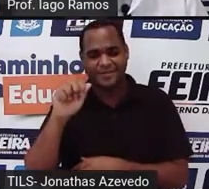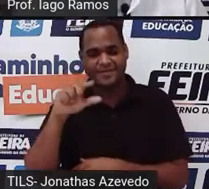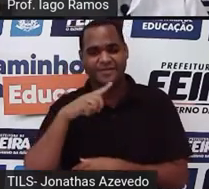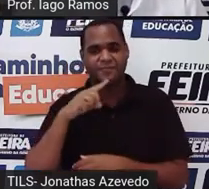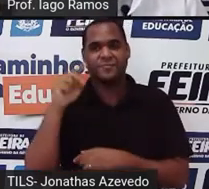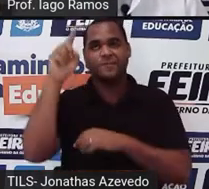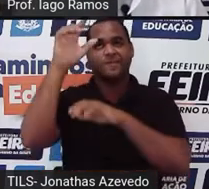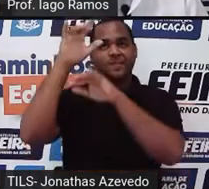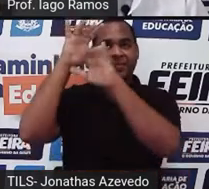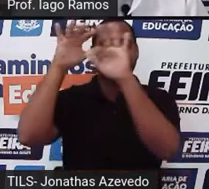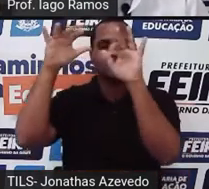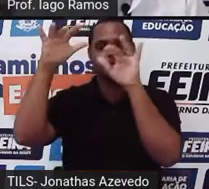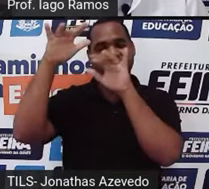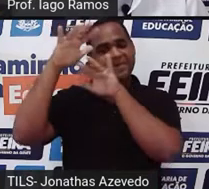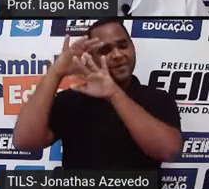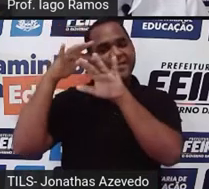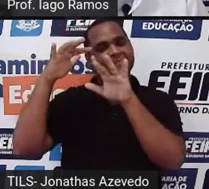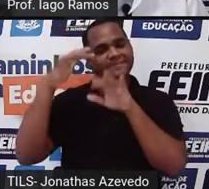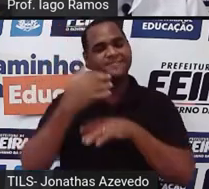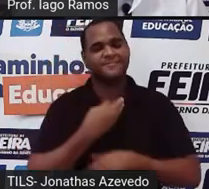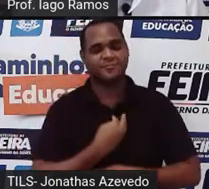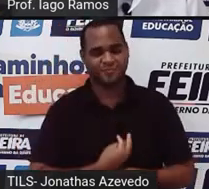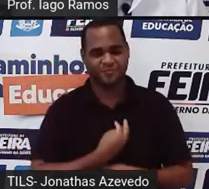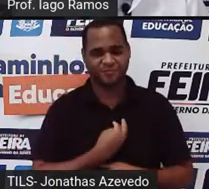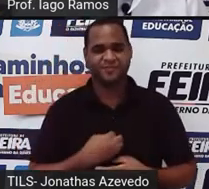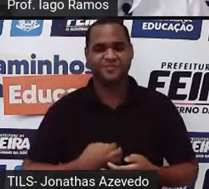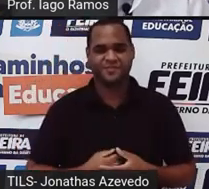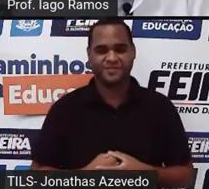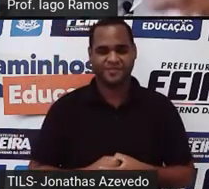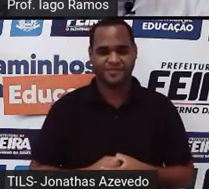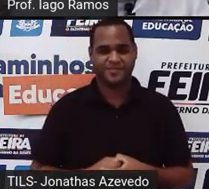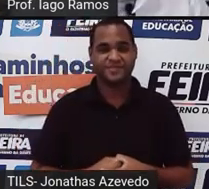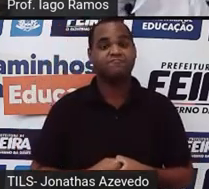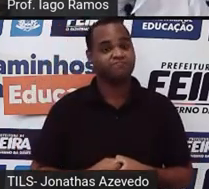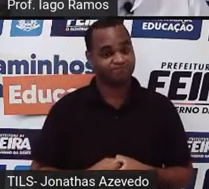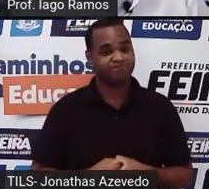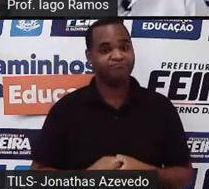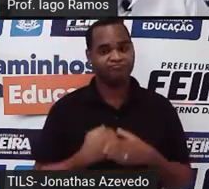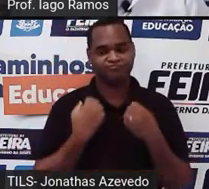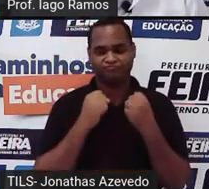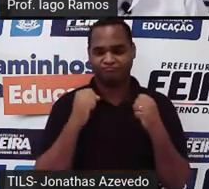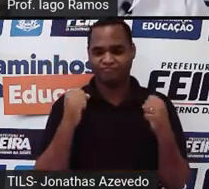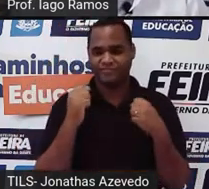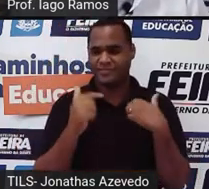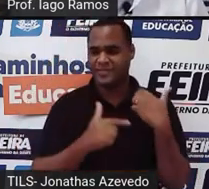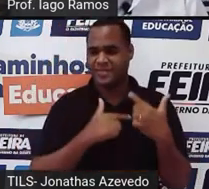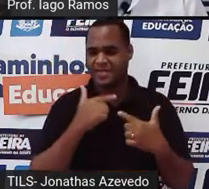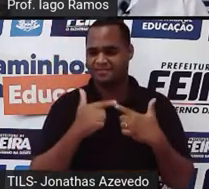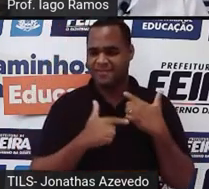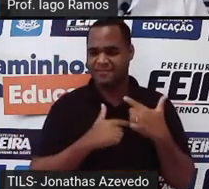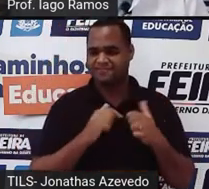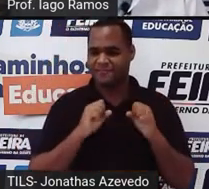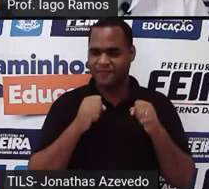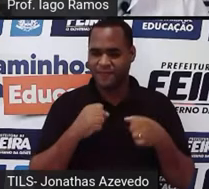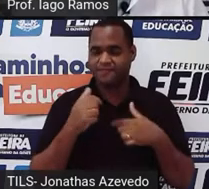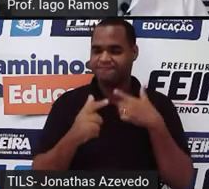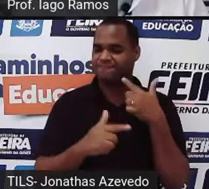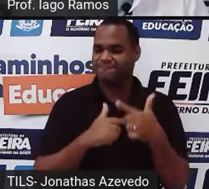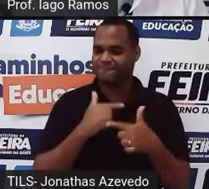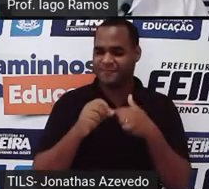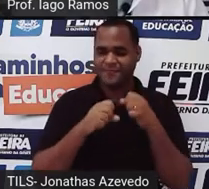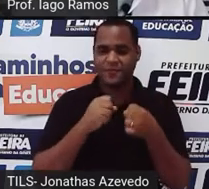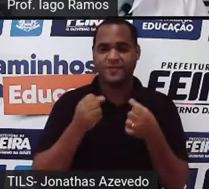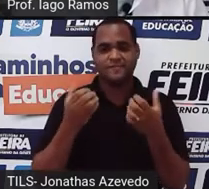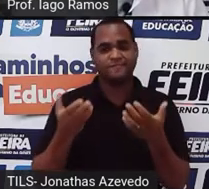Então veja só, né, a grandeza, do trabalho que a Katherine Johnson